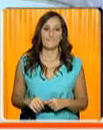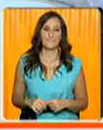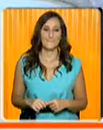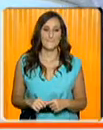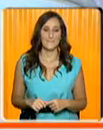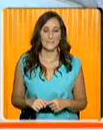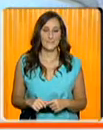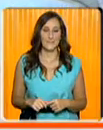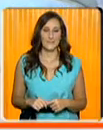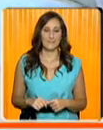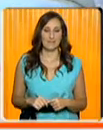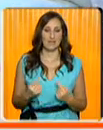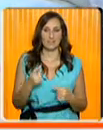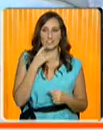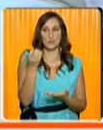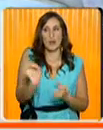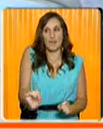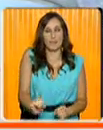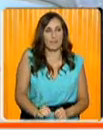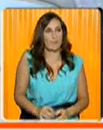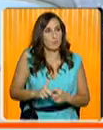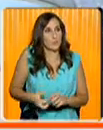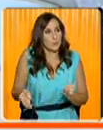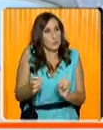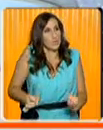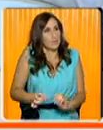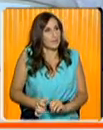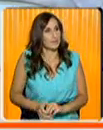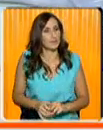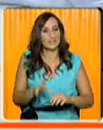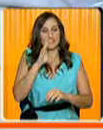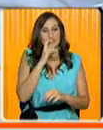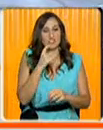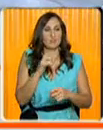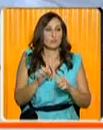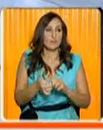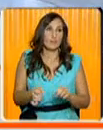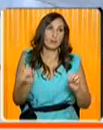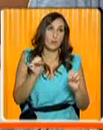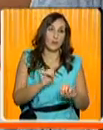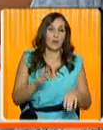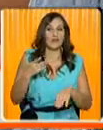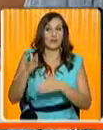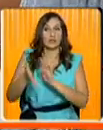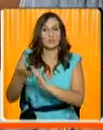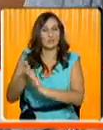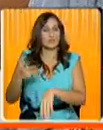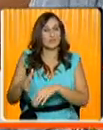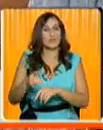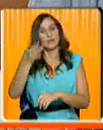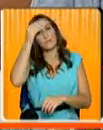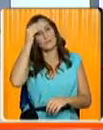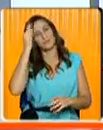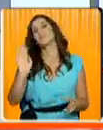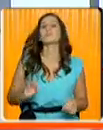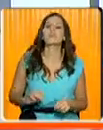é o ponto. Não tem nada. E queremos, à vez, por isso é que se tem que distinguir. Se ela não tem nada a despachar, aprenda, aprenda.